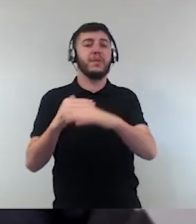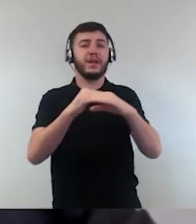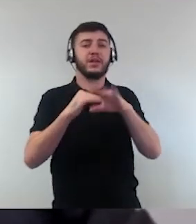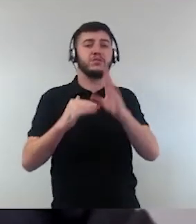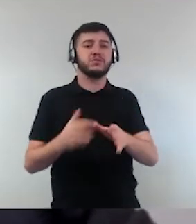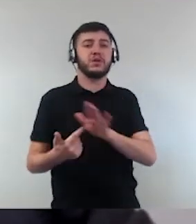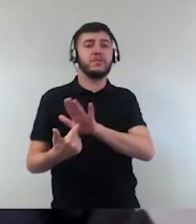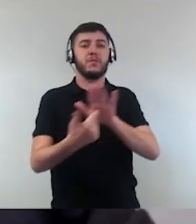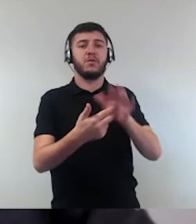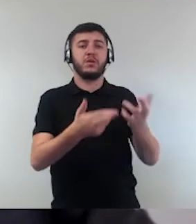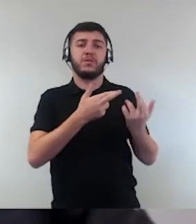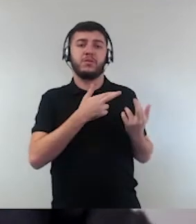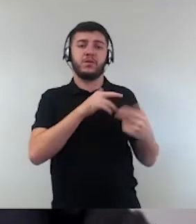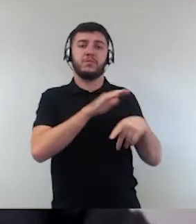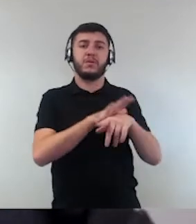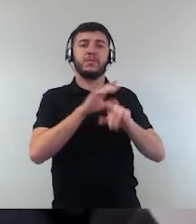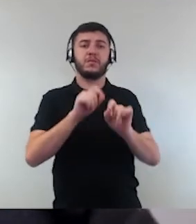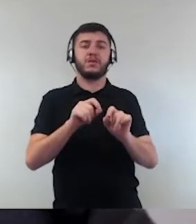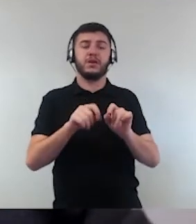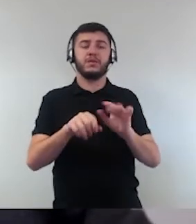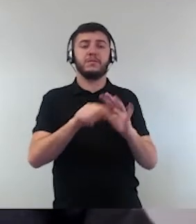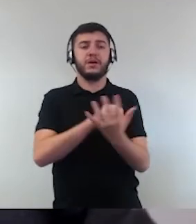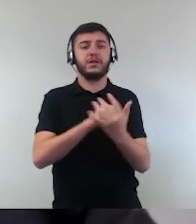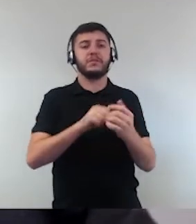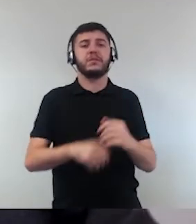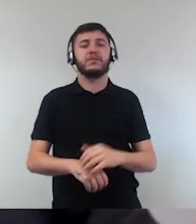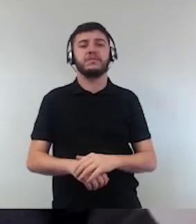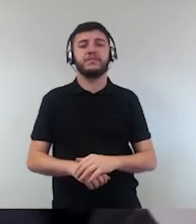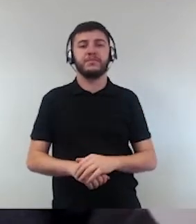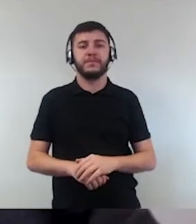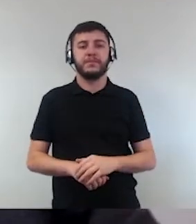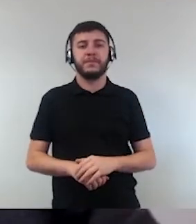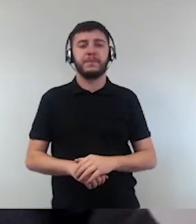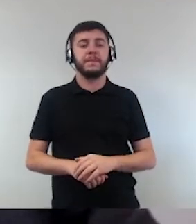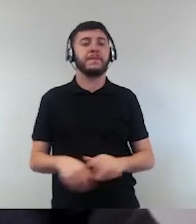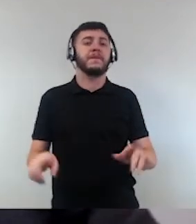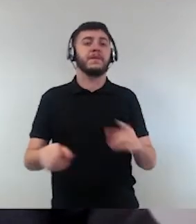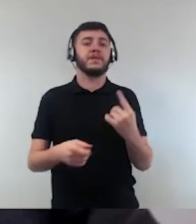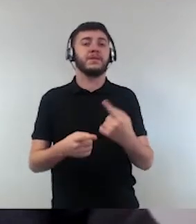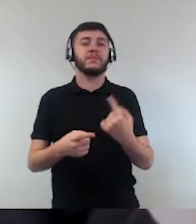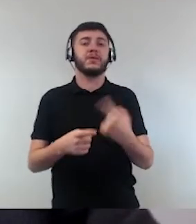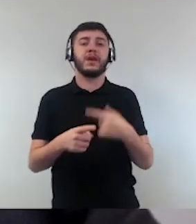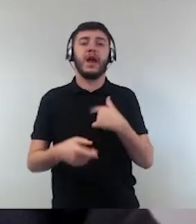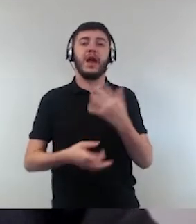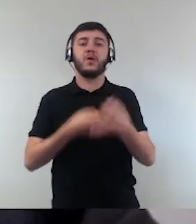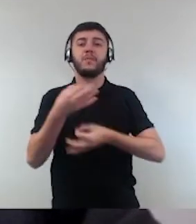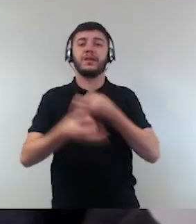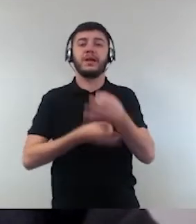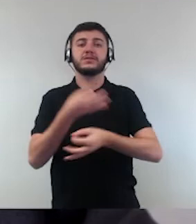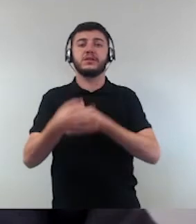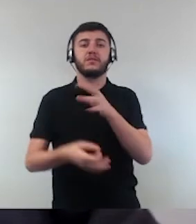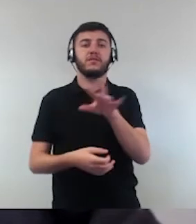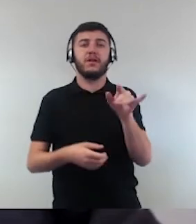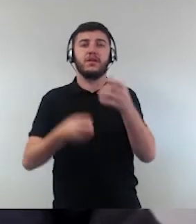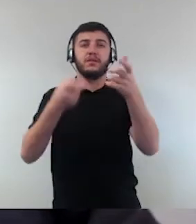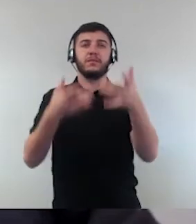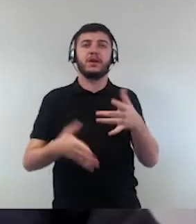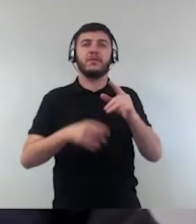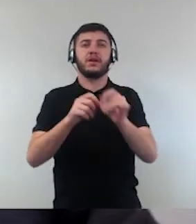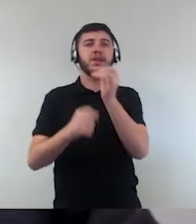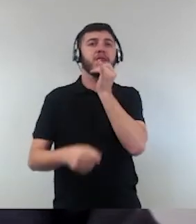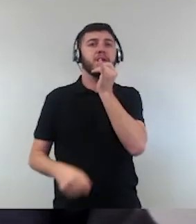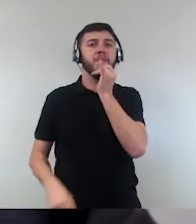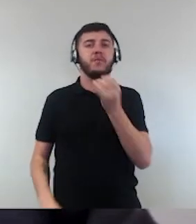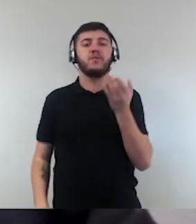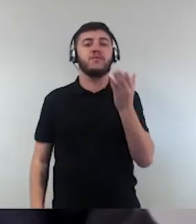excludente de responsabilidade de pandemia, né, porque a argumentação é a seguinte, ok, você tem